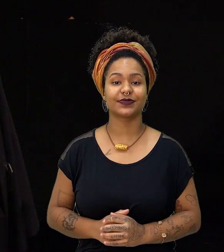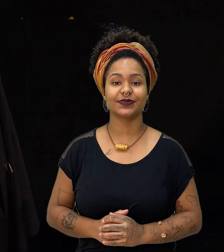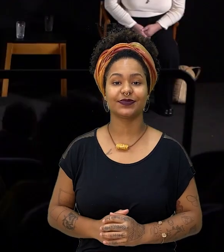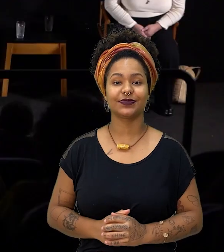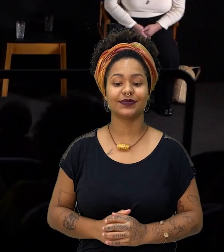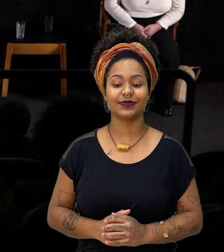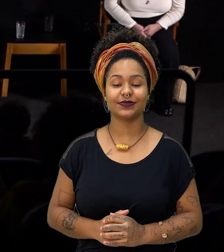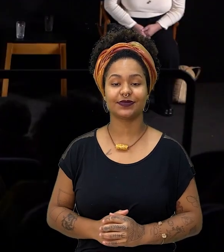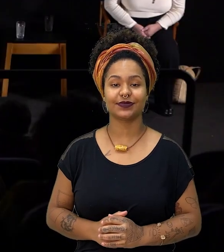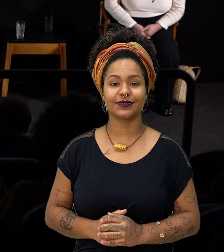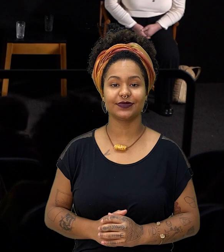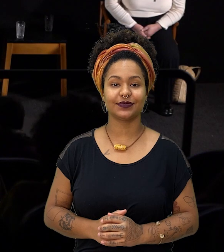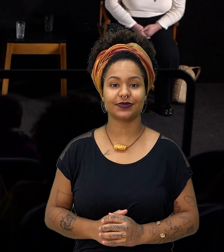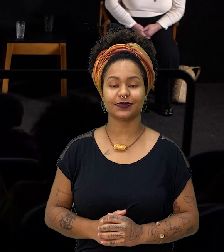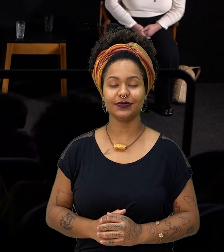E